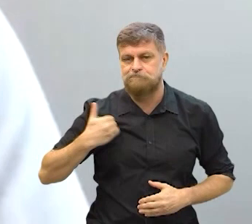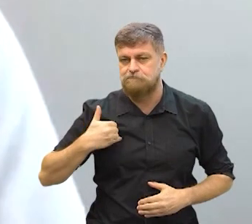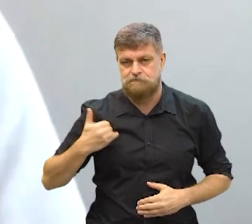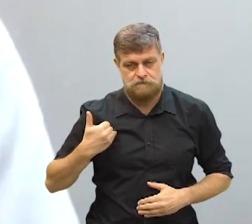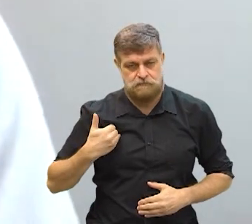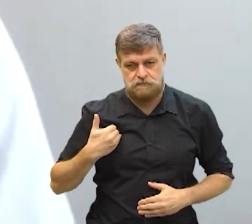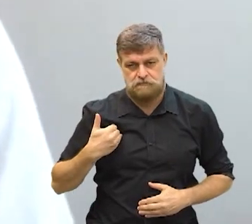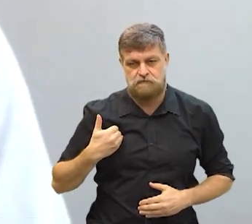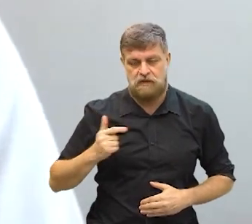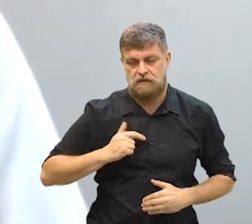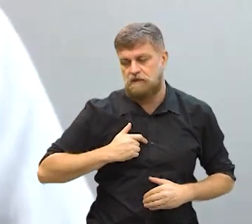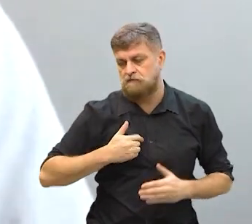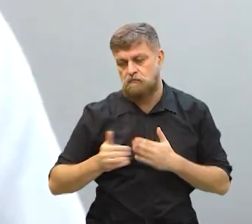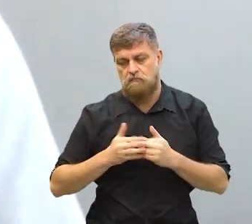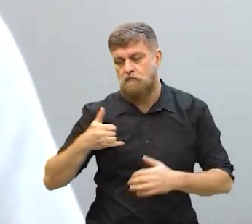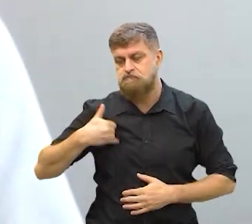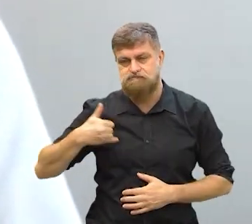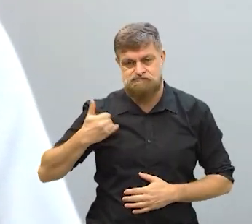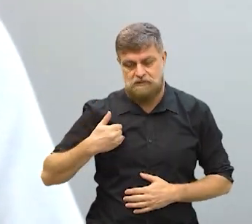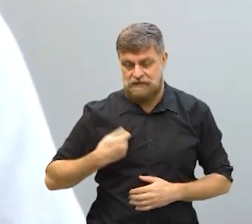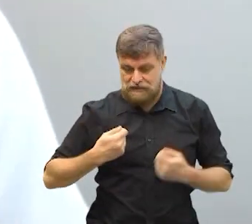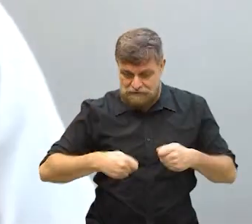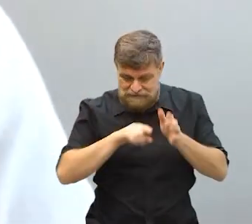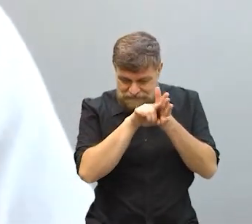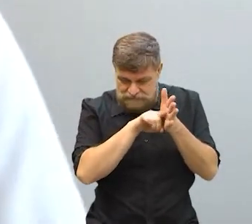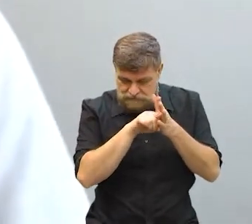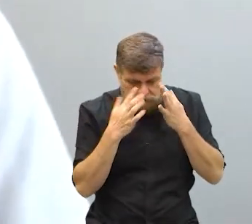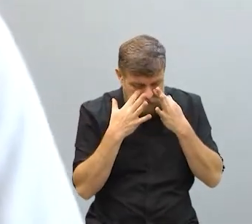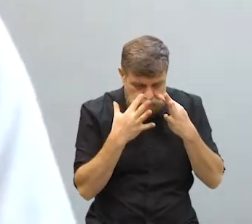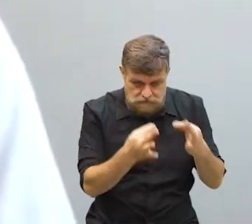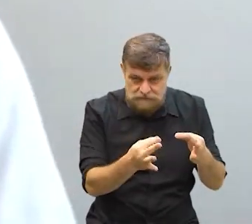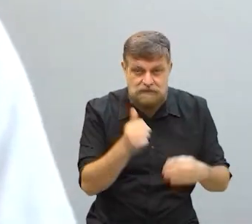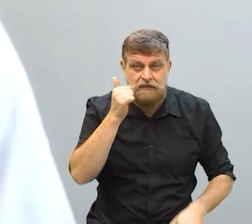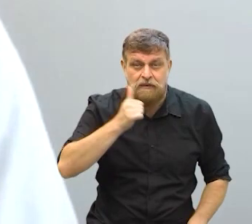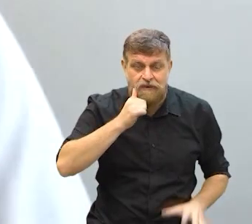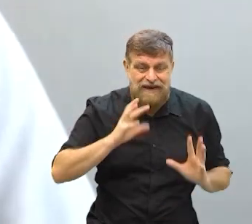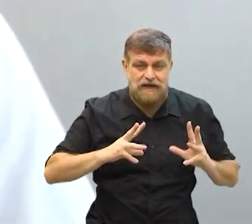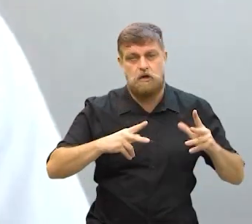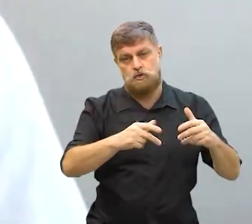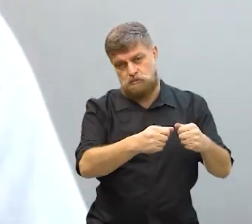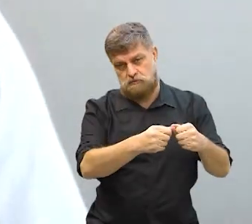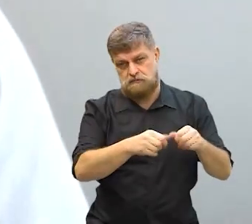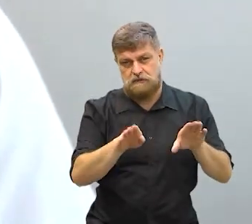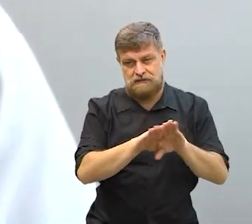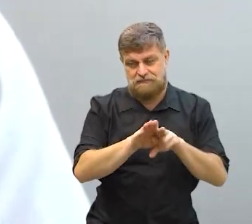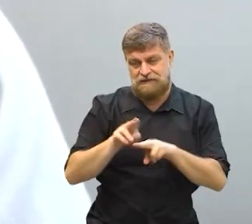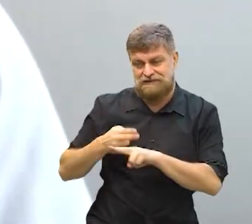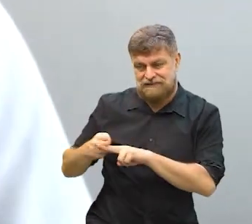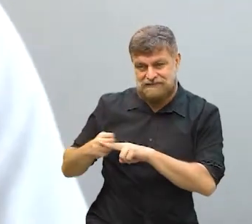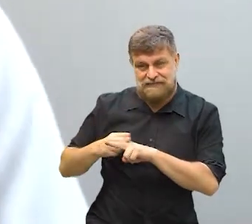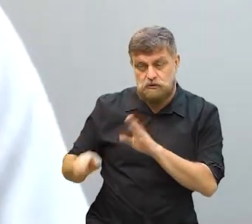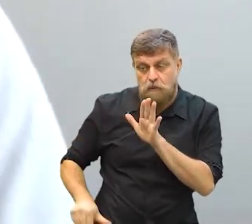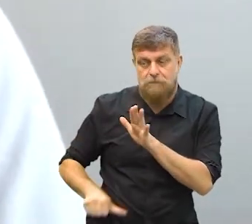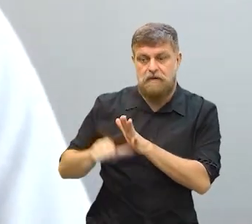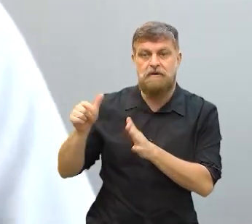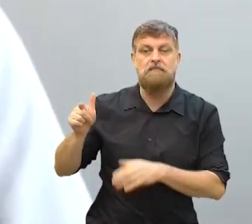essa doença seja uma exclusividade. Por isso, a necessidade de nós estarmos atentos a todas as nossas mulheres. Teve exposição sexual,